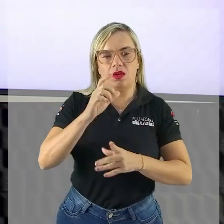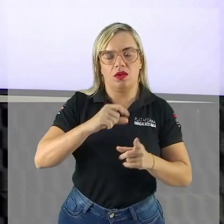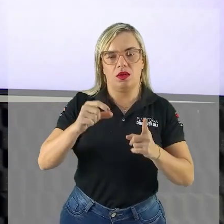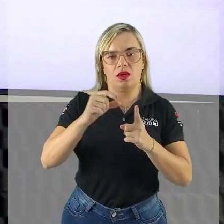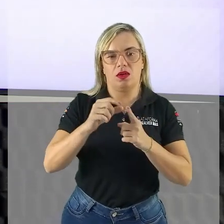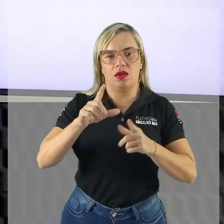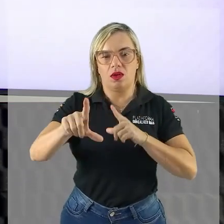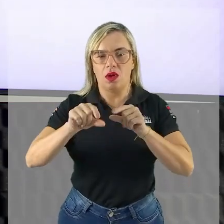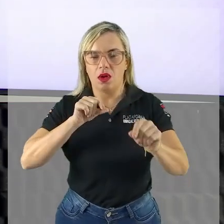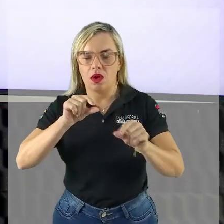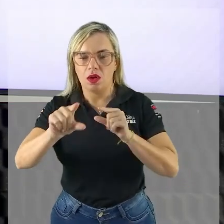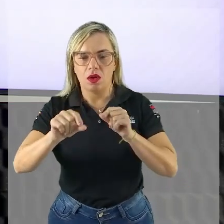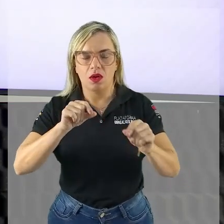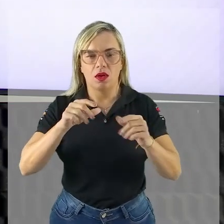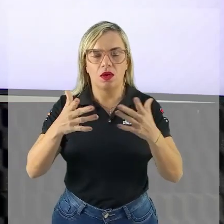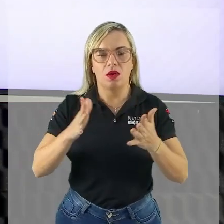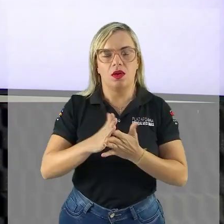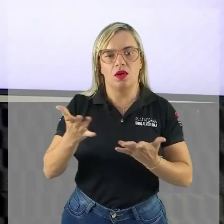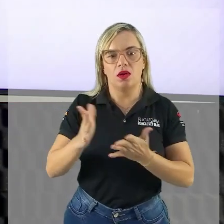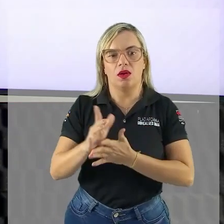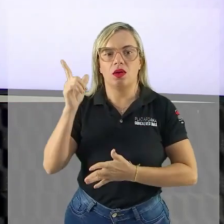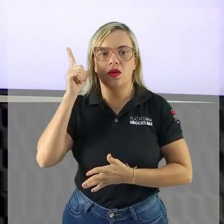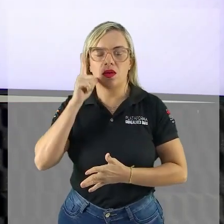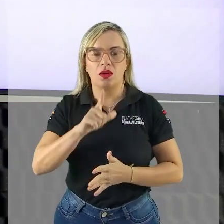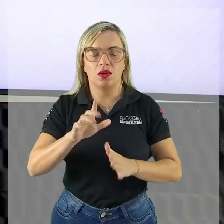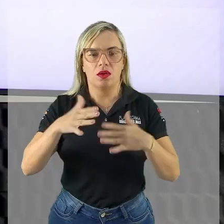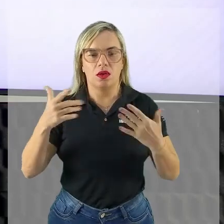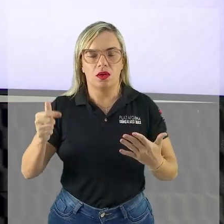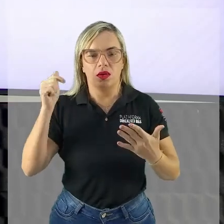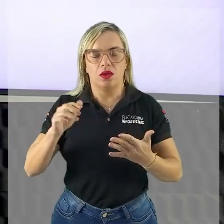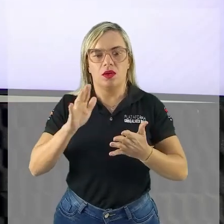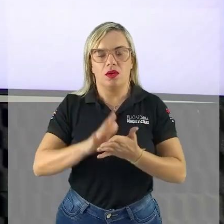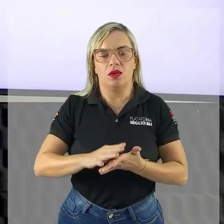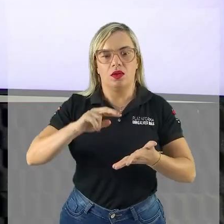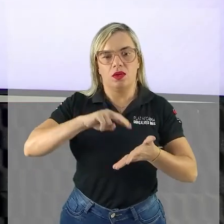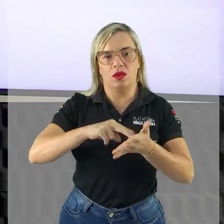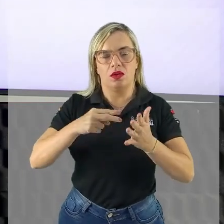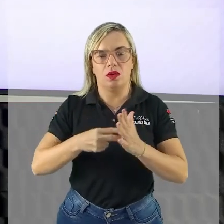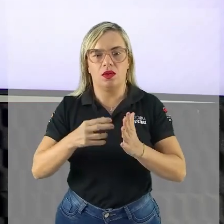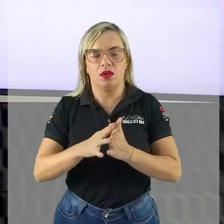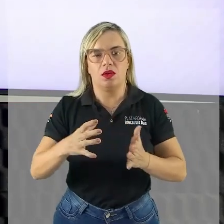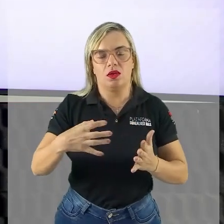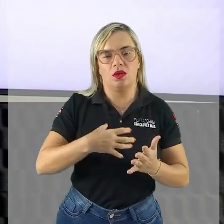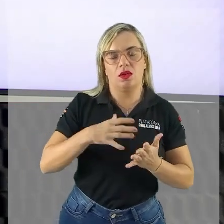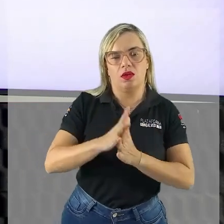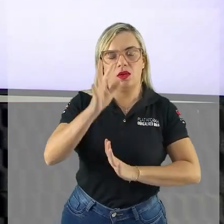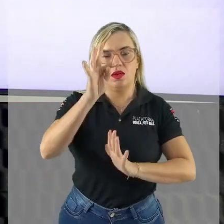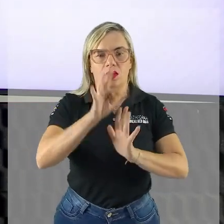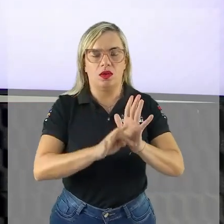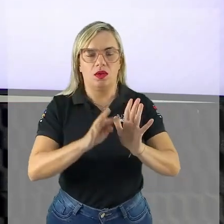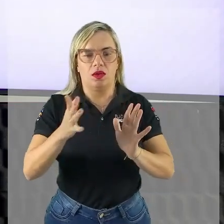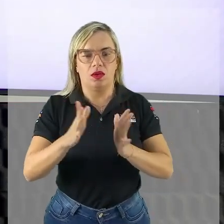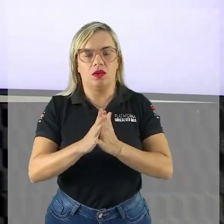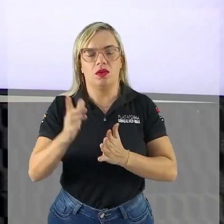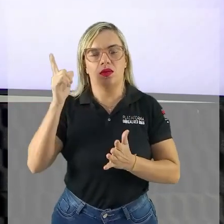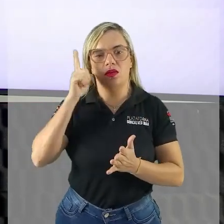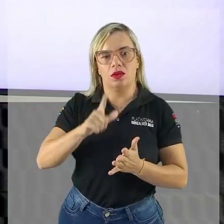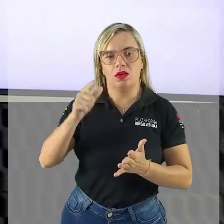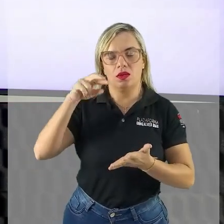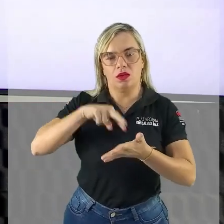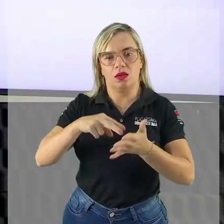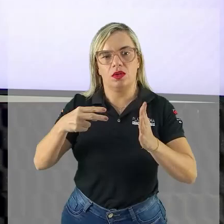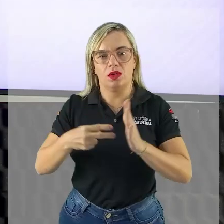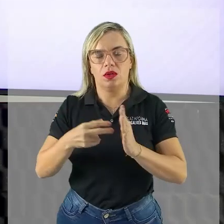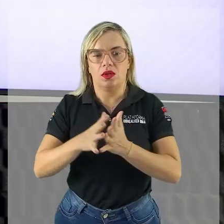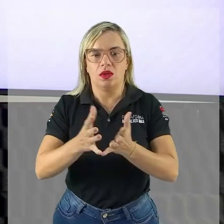bem escolhidas para garantir a semântica do seu texto. O que é a semântica do seu texto? Garantir o sentido